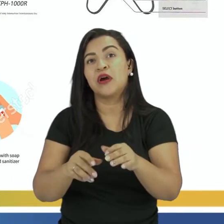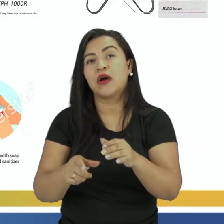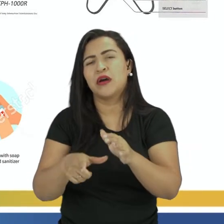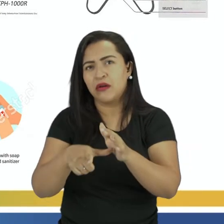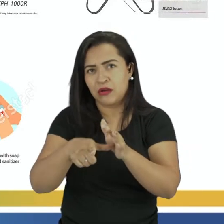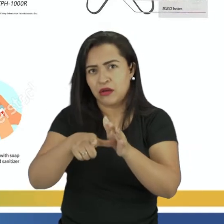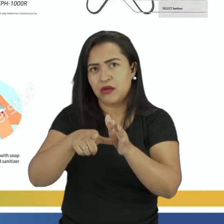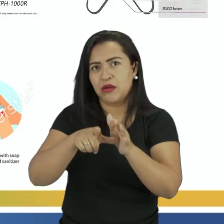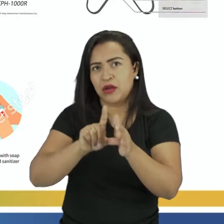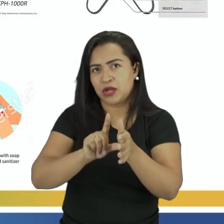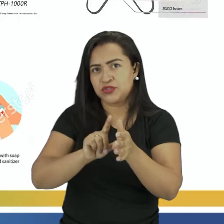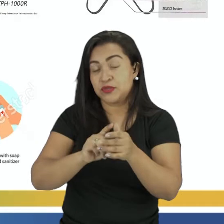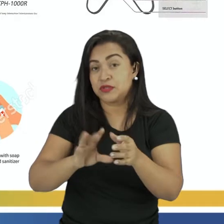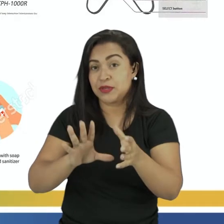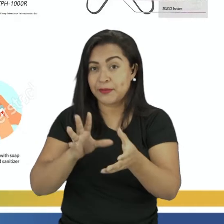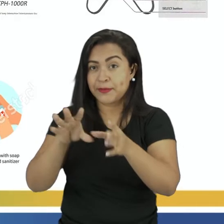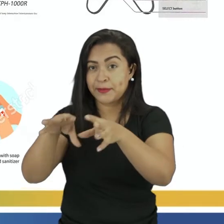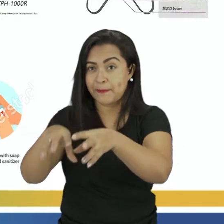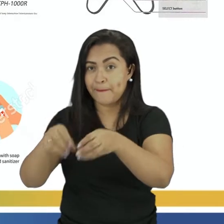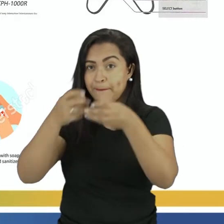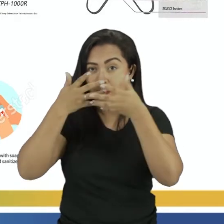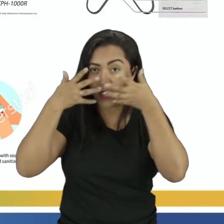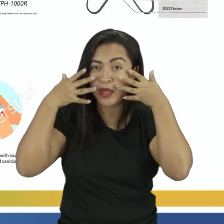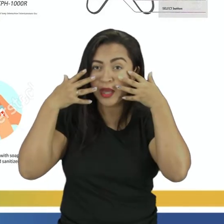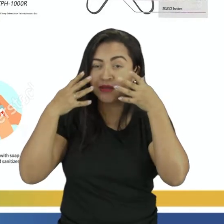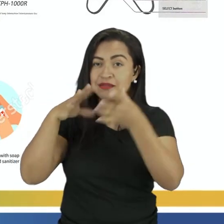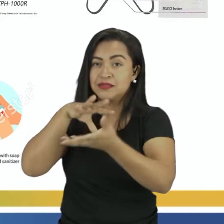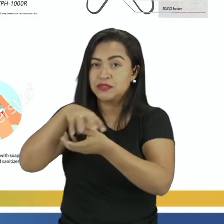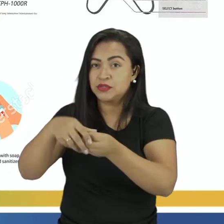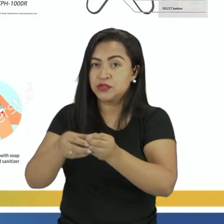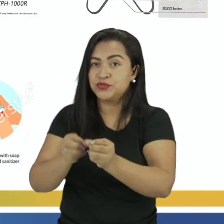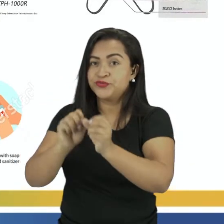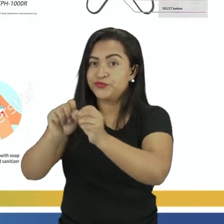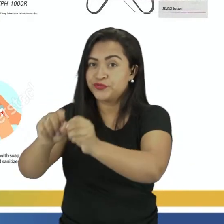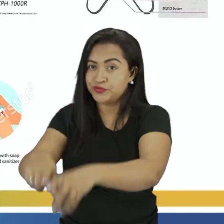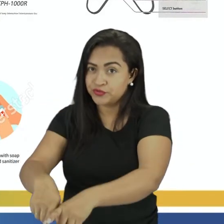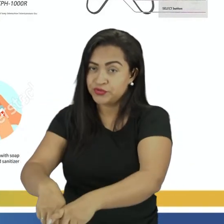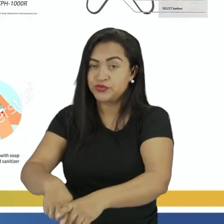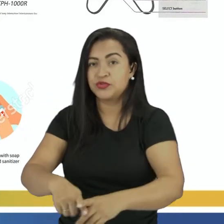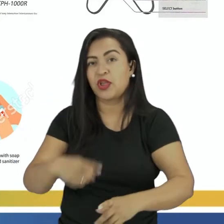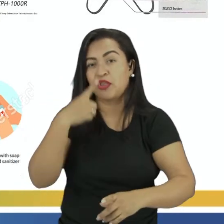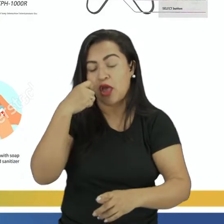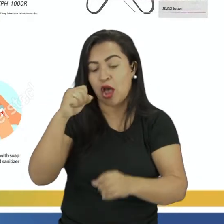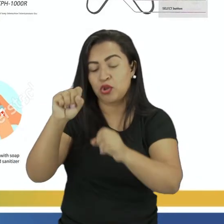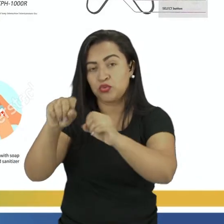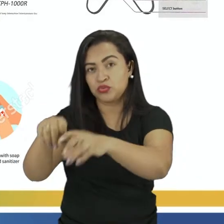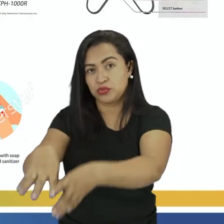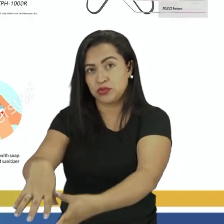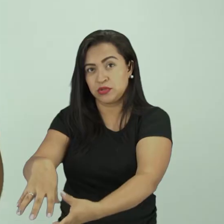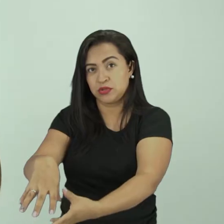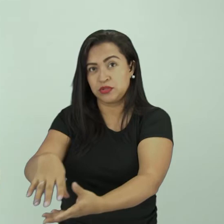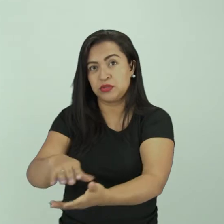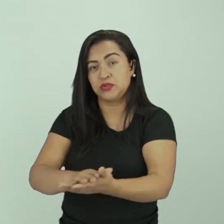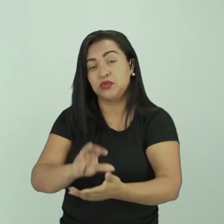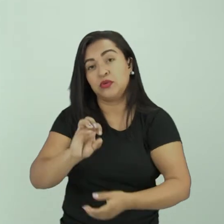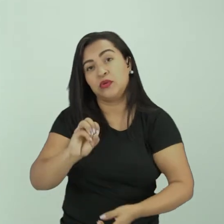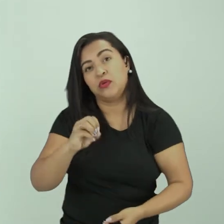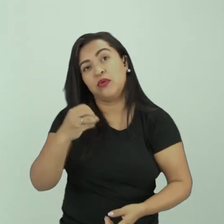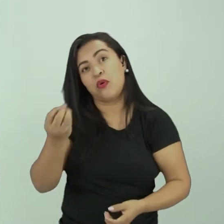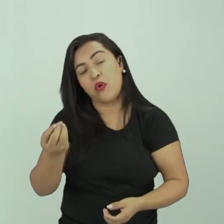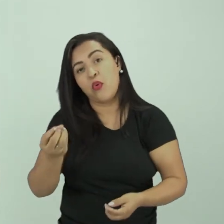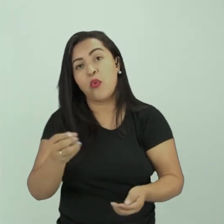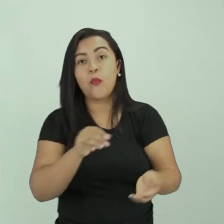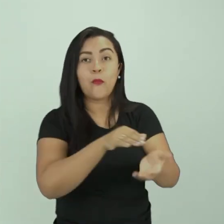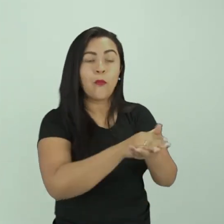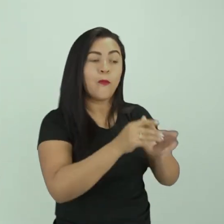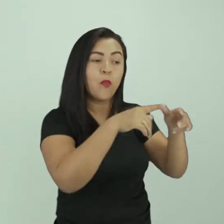antes de concluir, você pega, né, e descarta ali a sua máscara, se ela for descartável, ou você coloca lá no